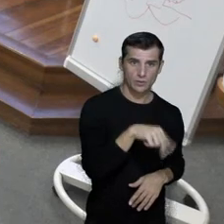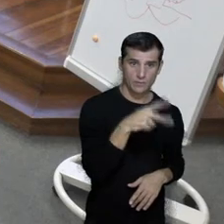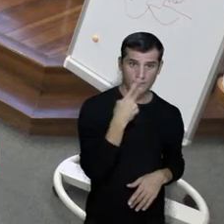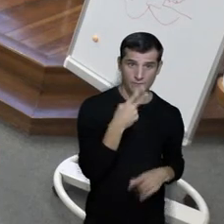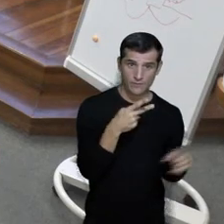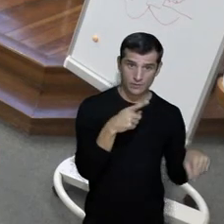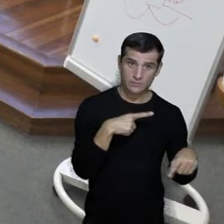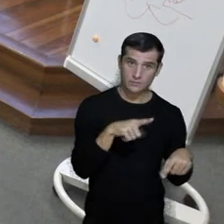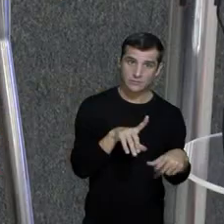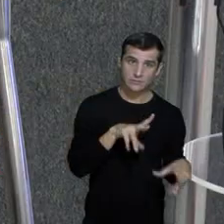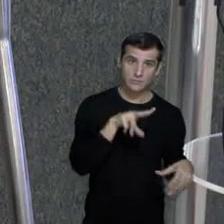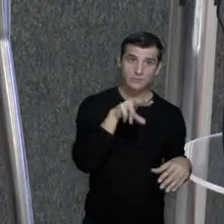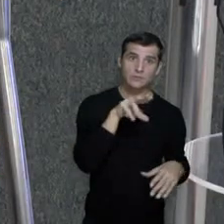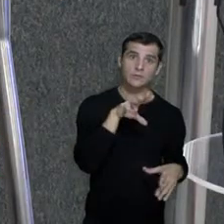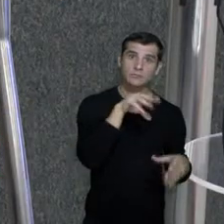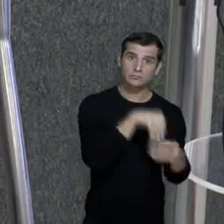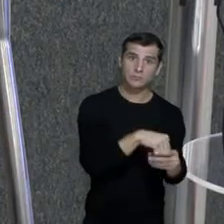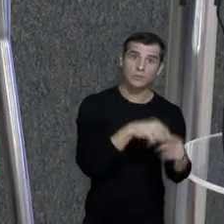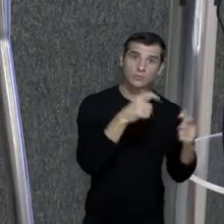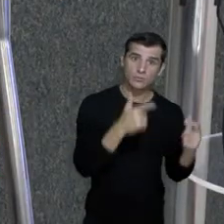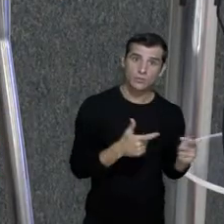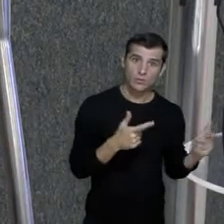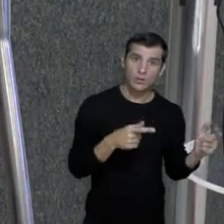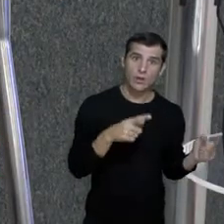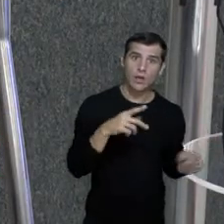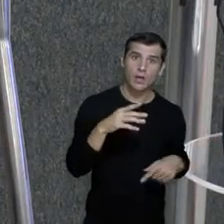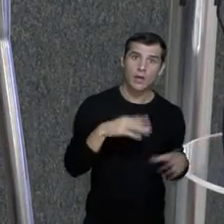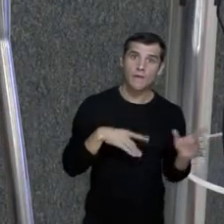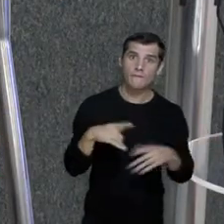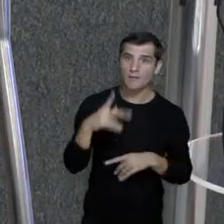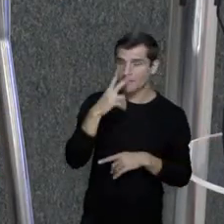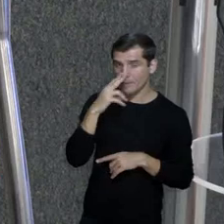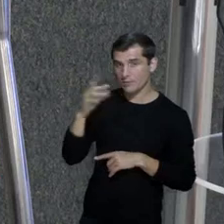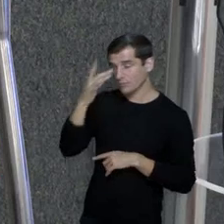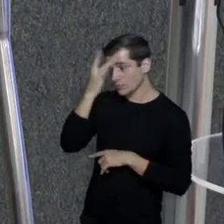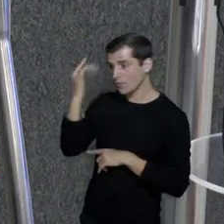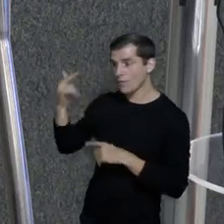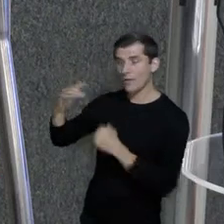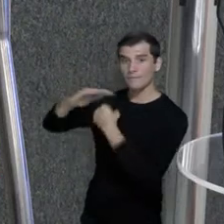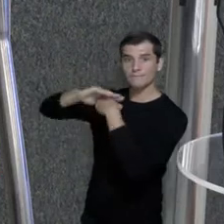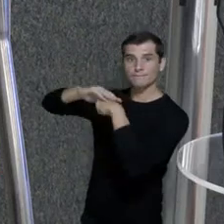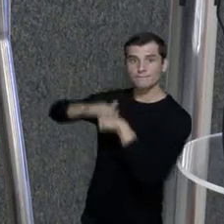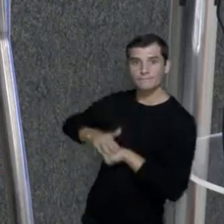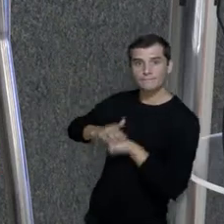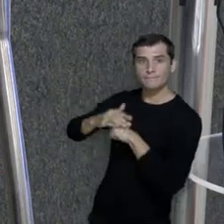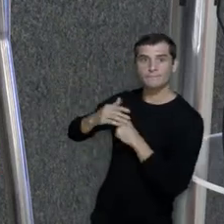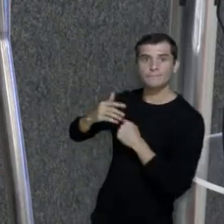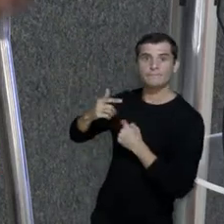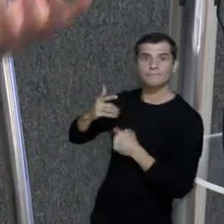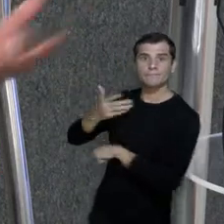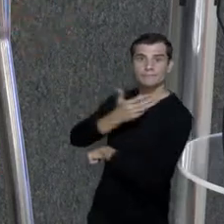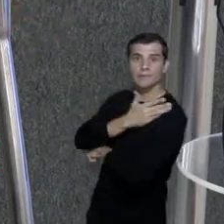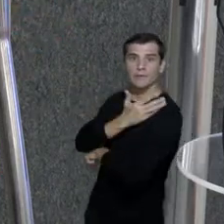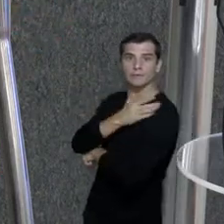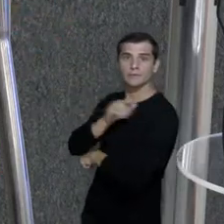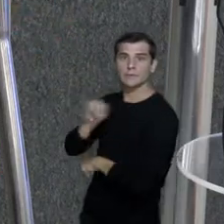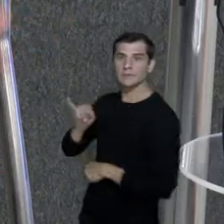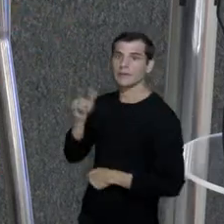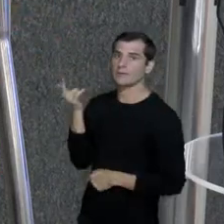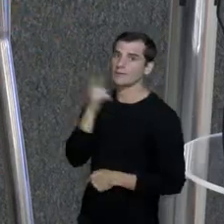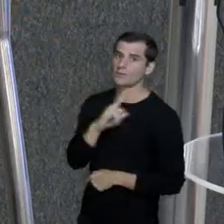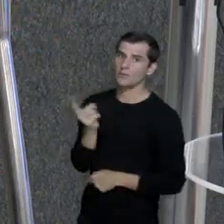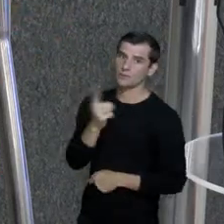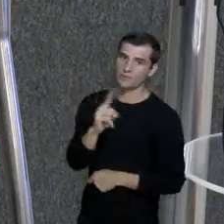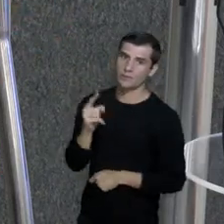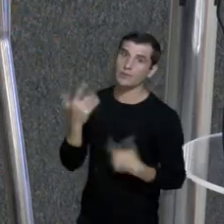num local de quem passa por uma discriminação tu nunca vai conseguir então sabe então essa sensibilidade a